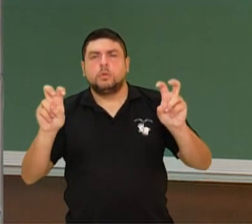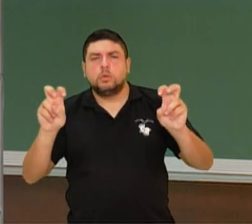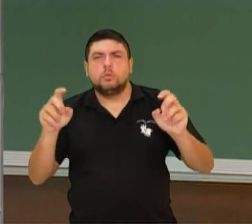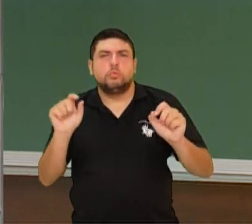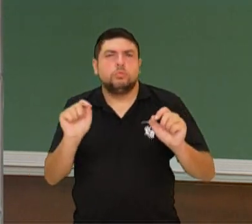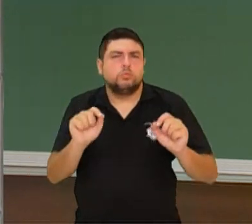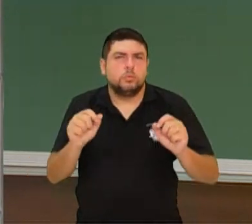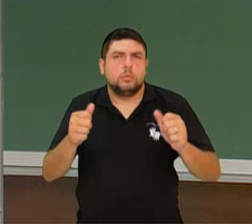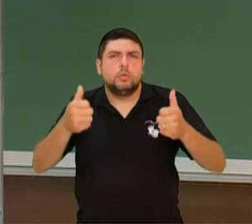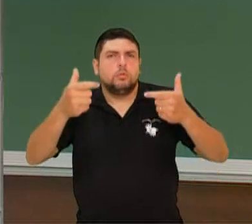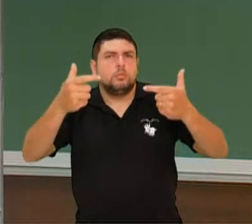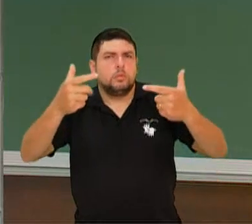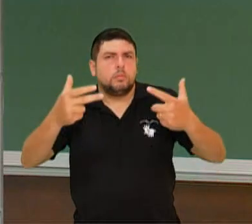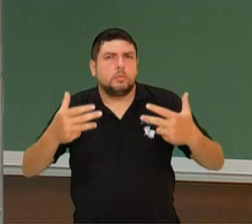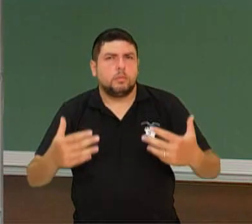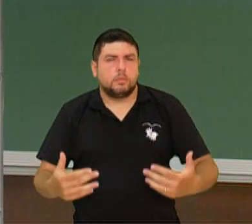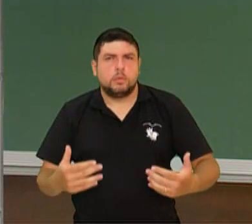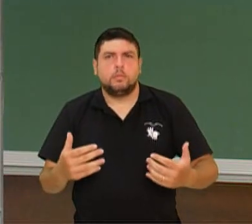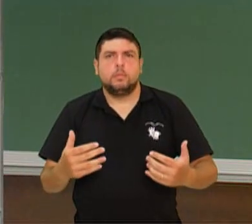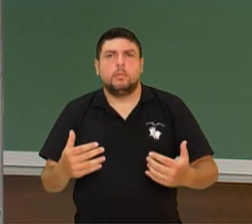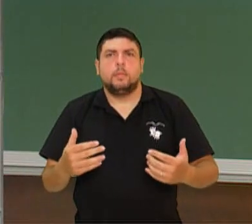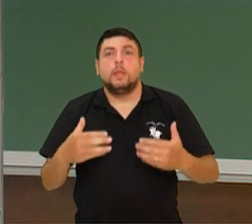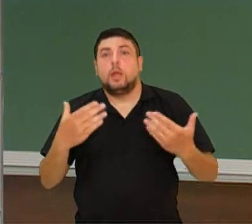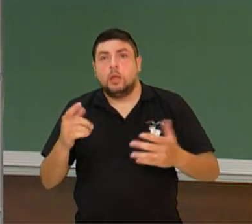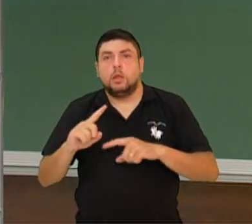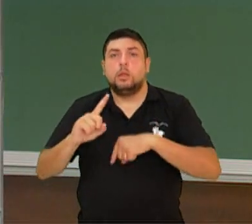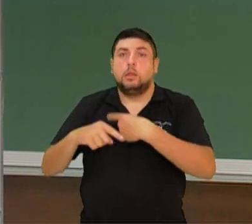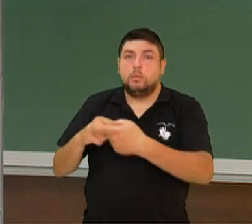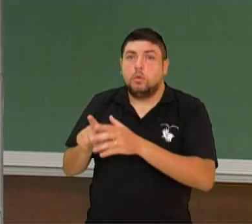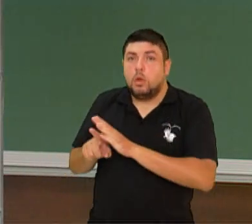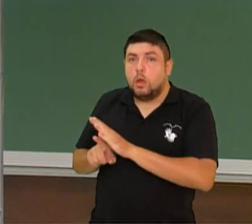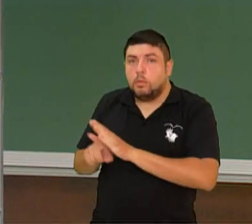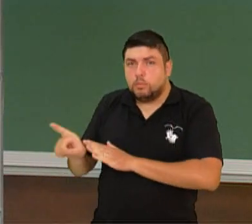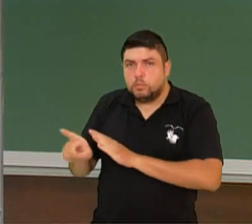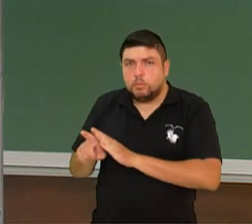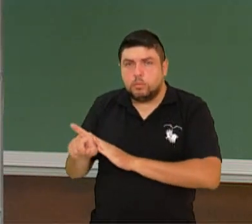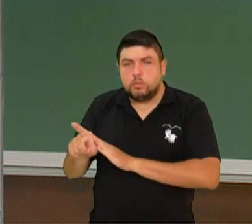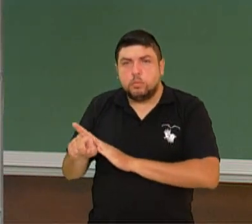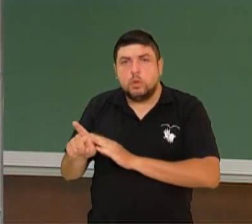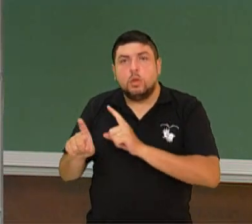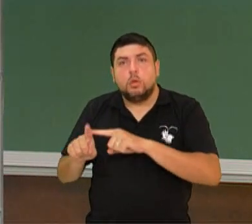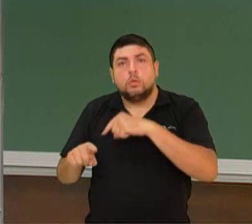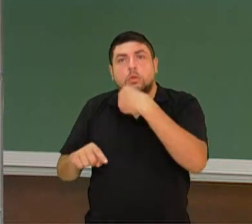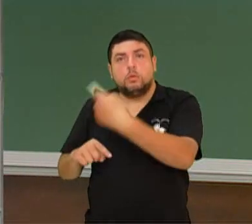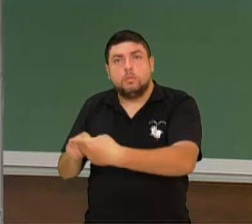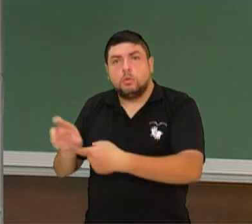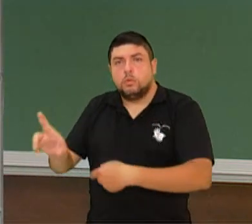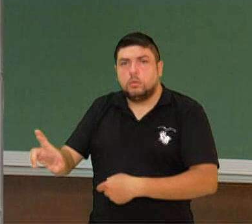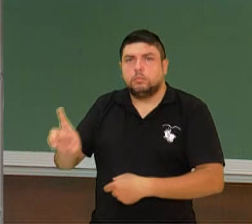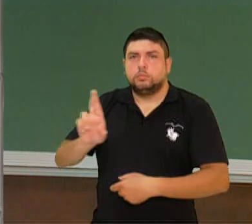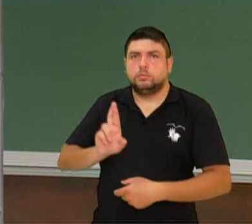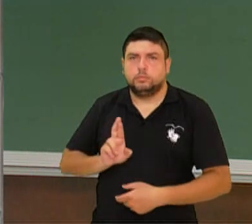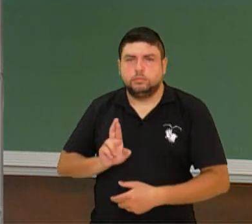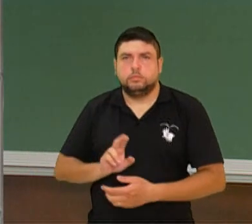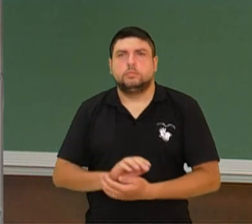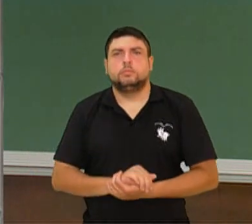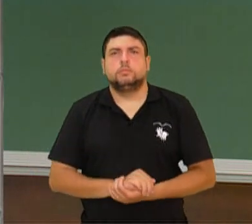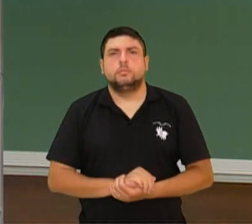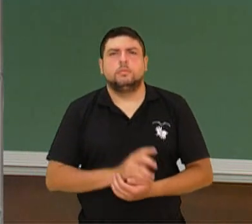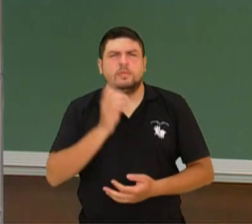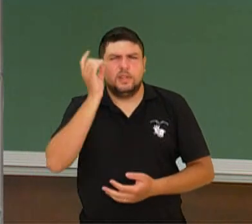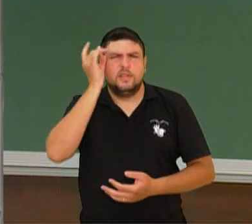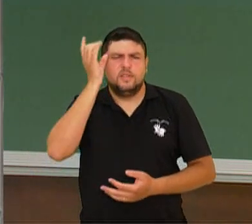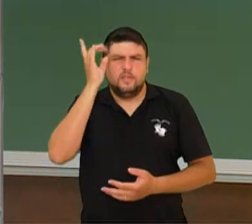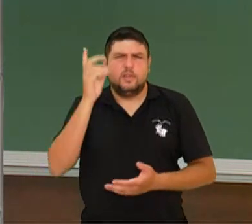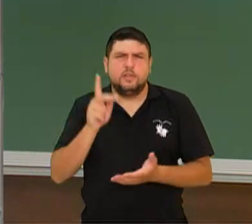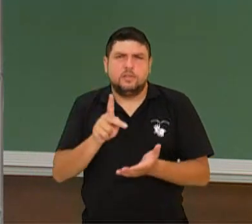isso, isso, aquilo, e daí então vem a pergunta e logo após a resposta ali, ok? Muito fácil,